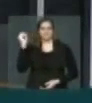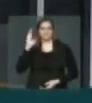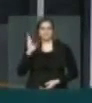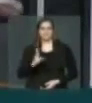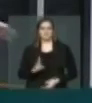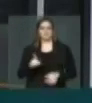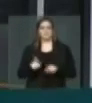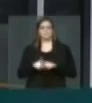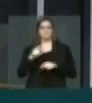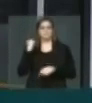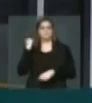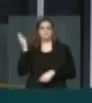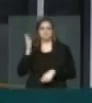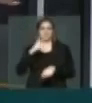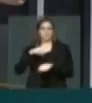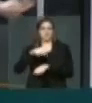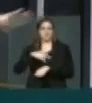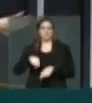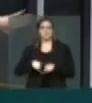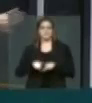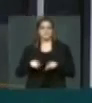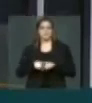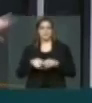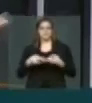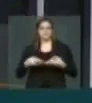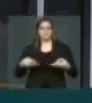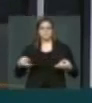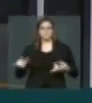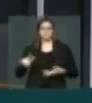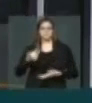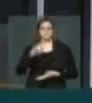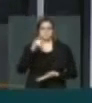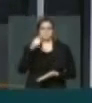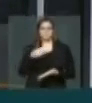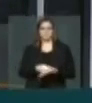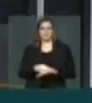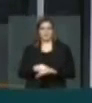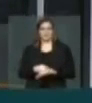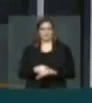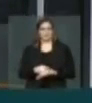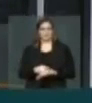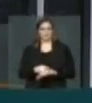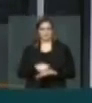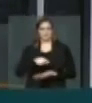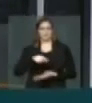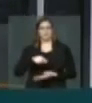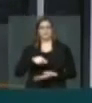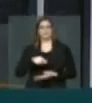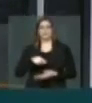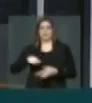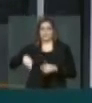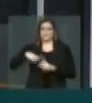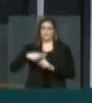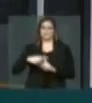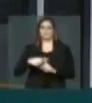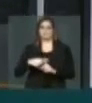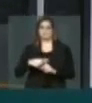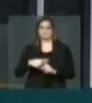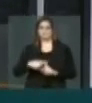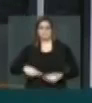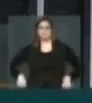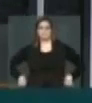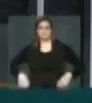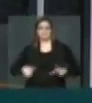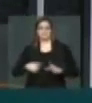nacionais e internacionais, fora as passagens. Passagens não são compradas com as diárias. A Câmara gastou